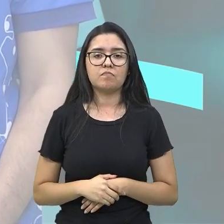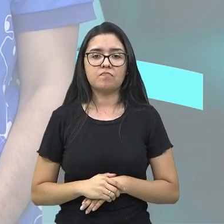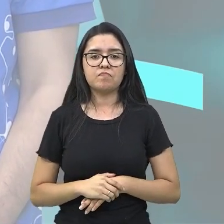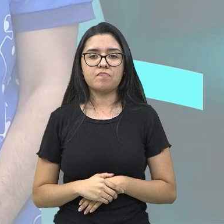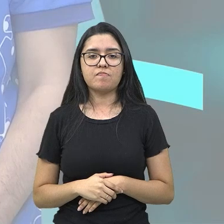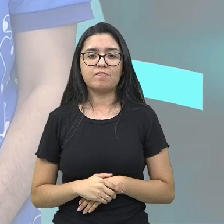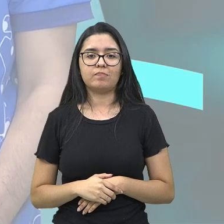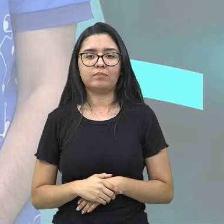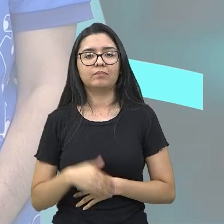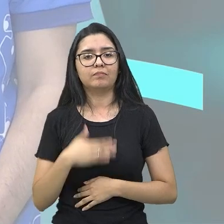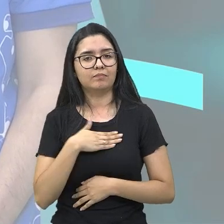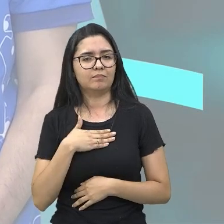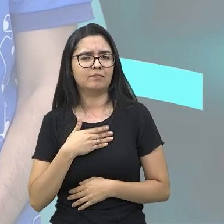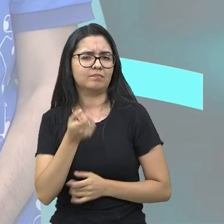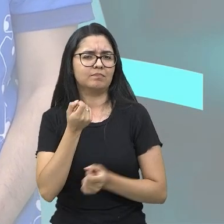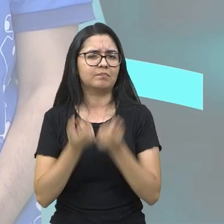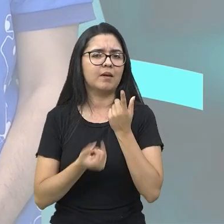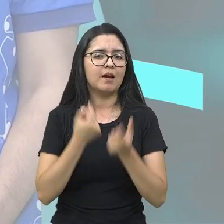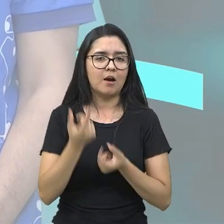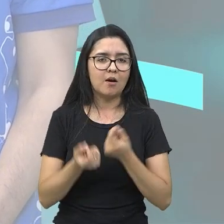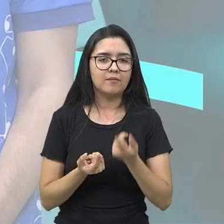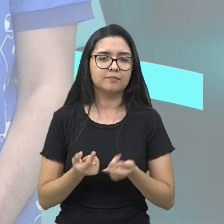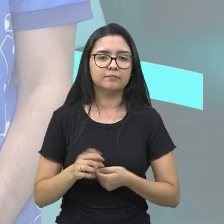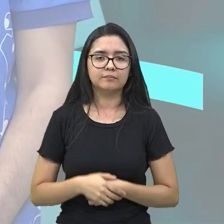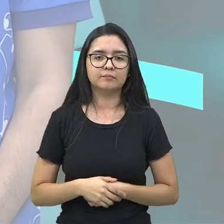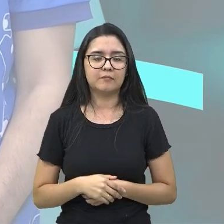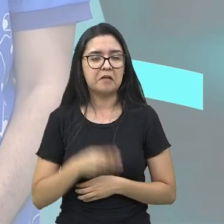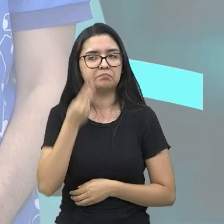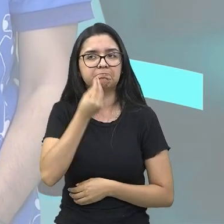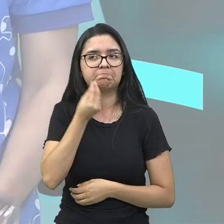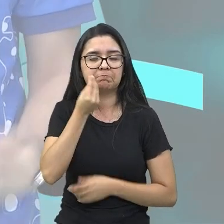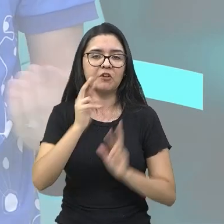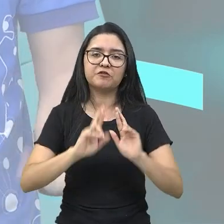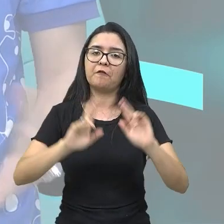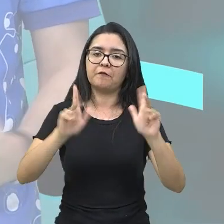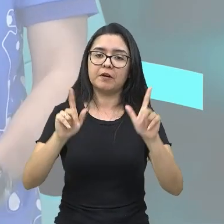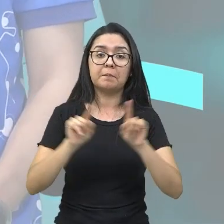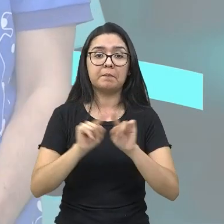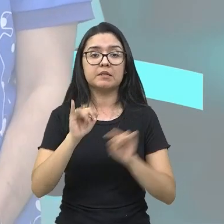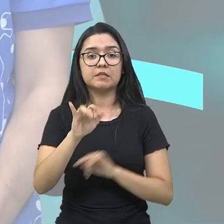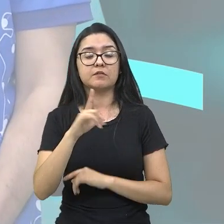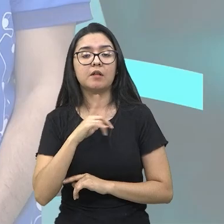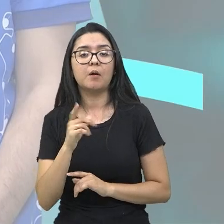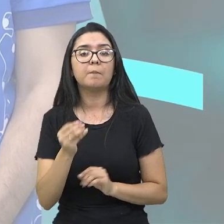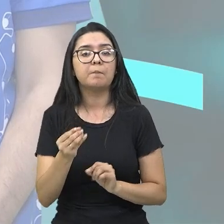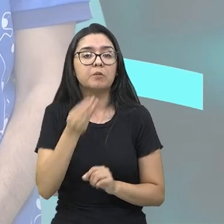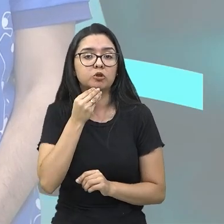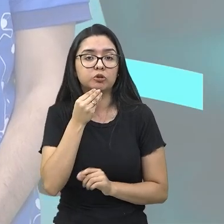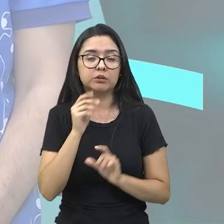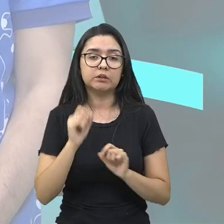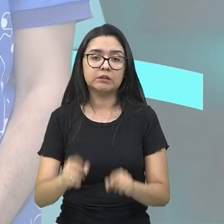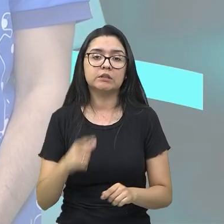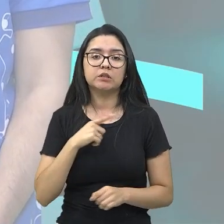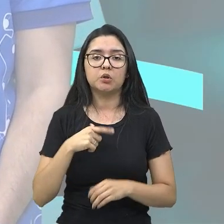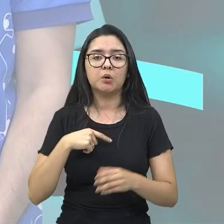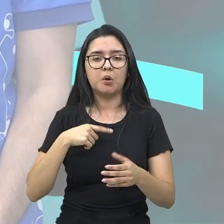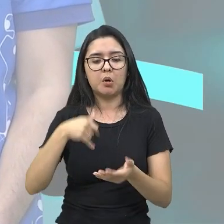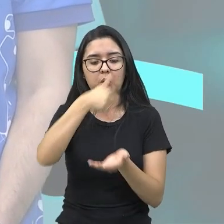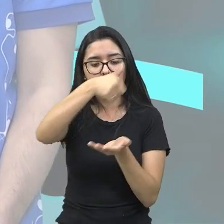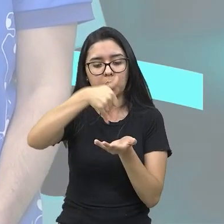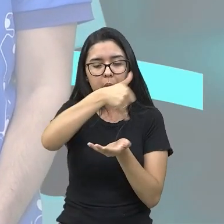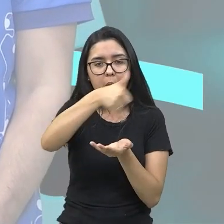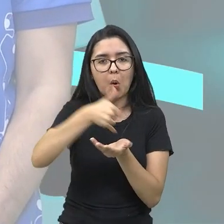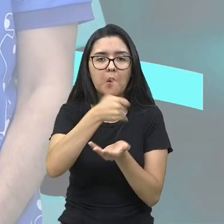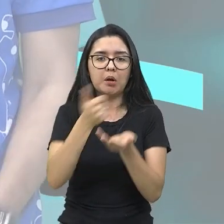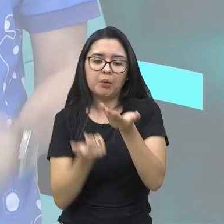de provar a pipoca da semente da Vitória Regia. Deve ter um sabor diferente, mas se você colocar ela no óleo no calor, com uma pipoca de